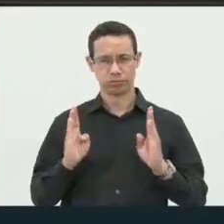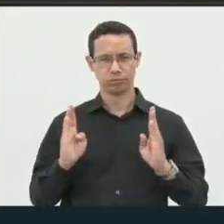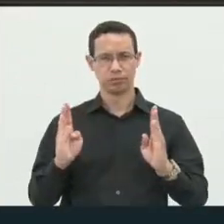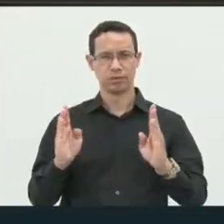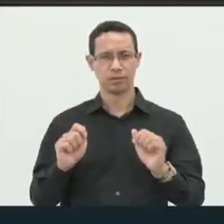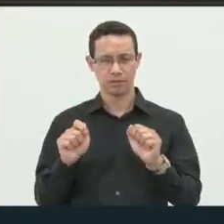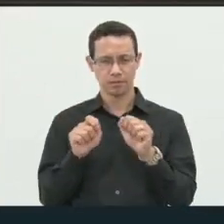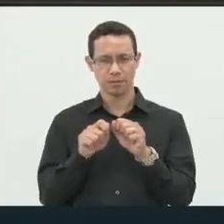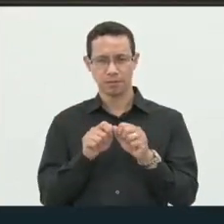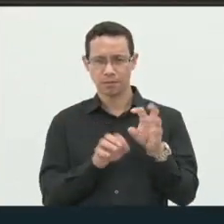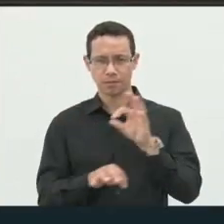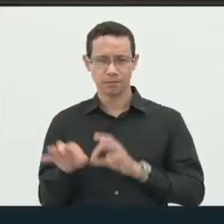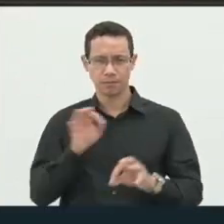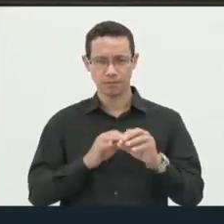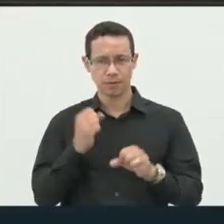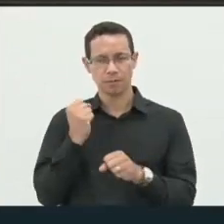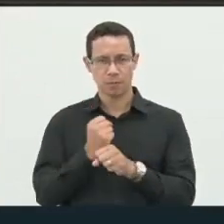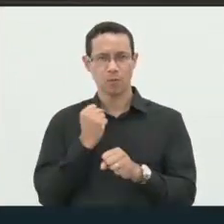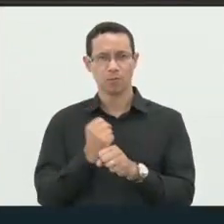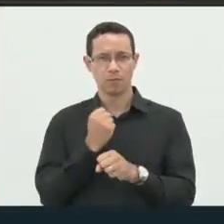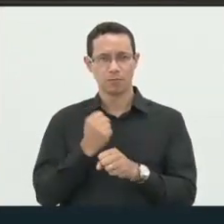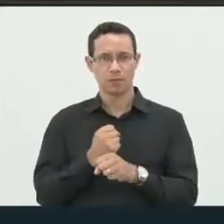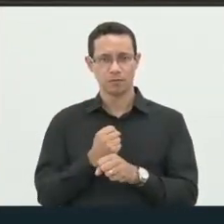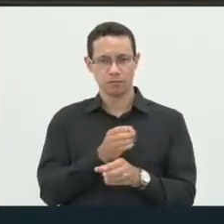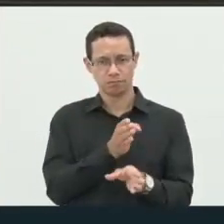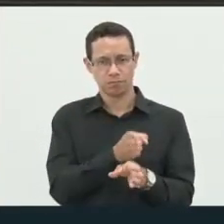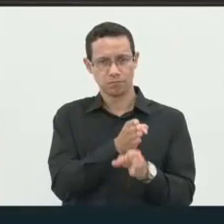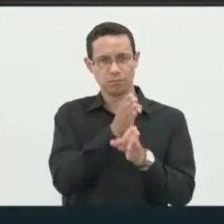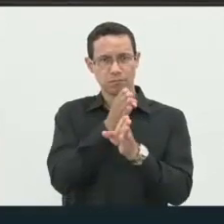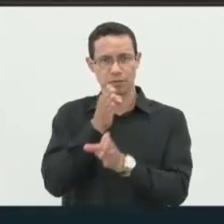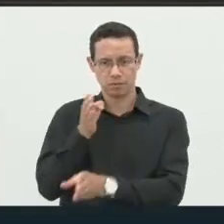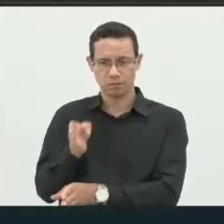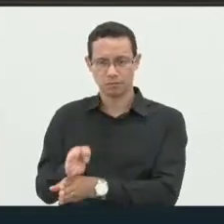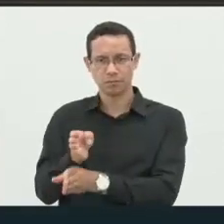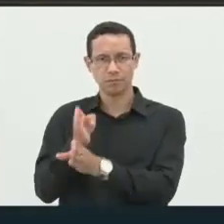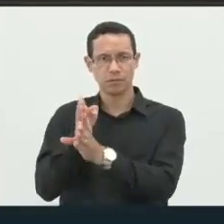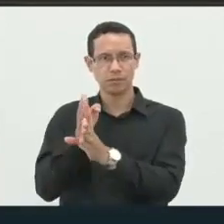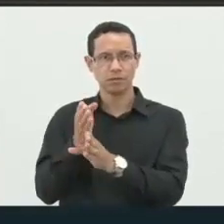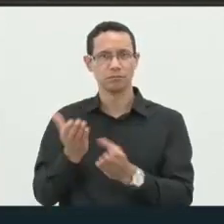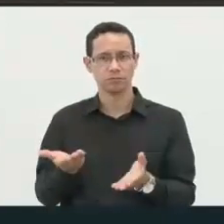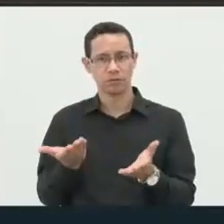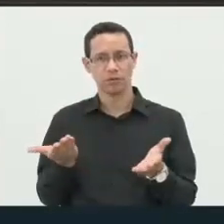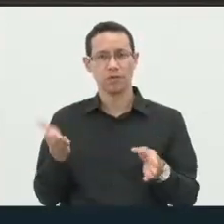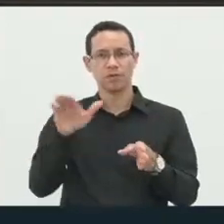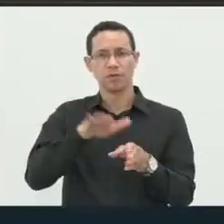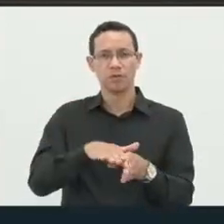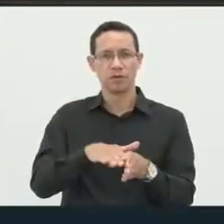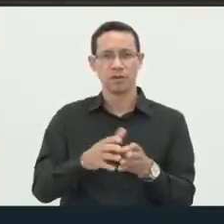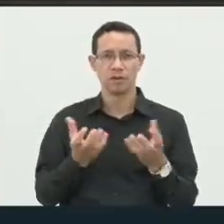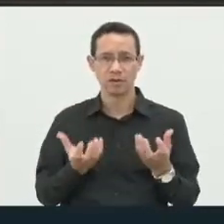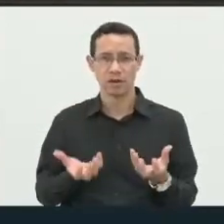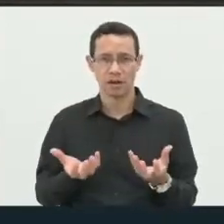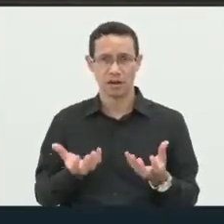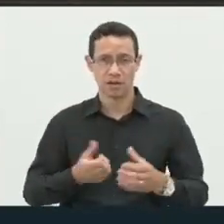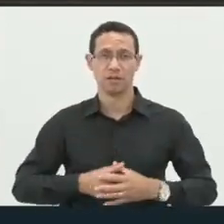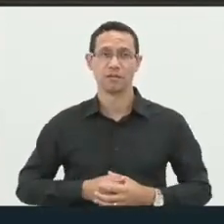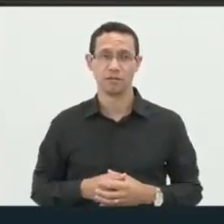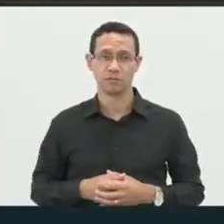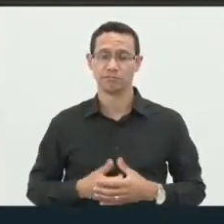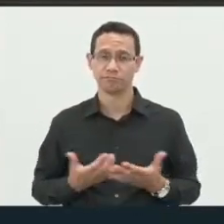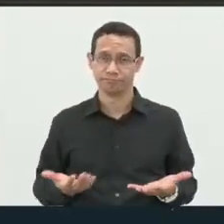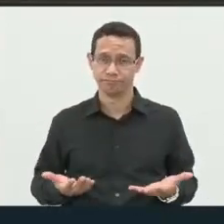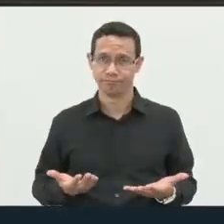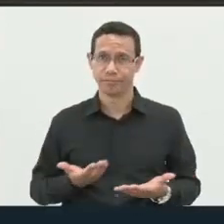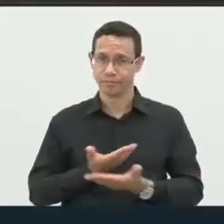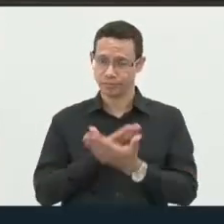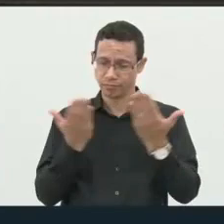aeroporto me fez eles querem fechar Então tá na hora vereadores e vocês darem um